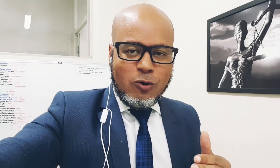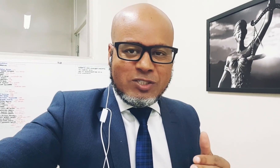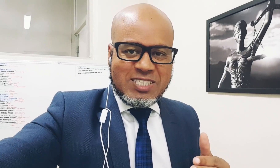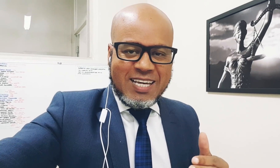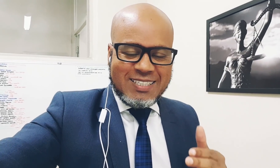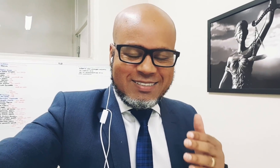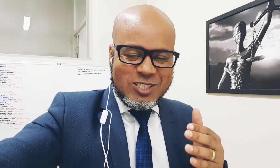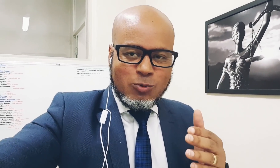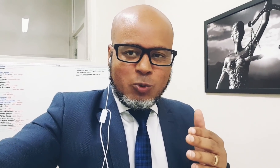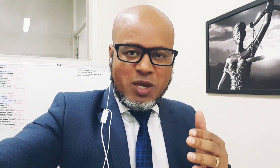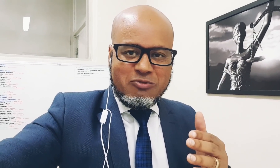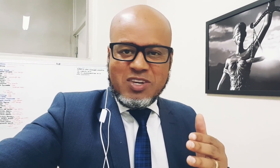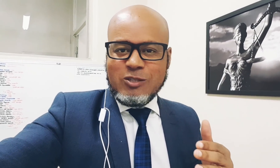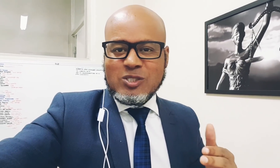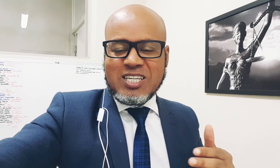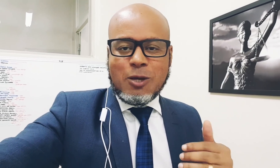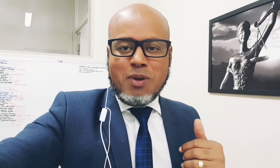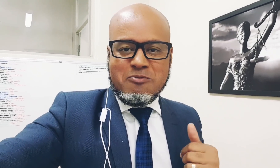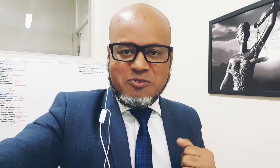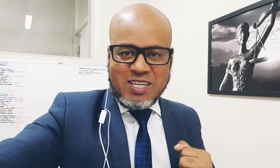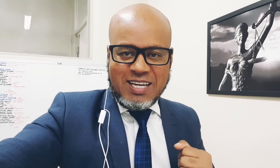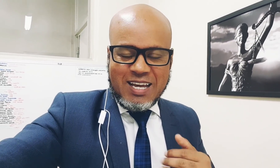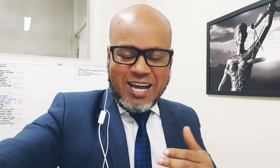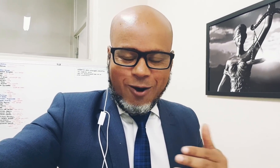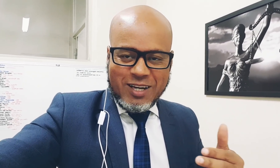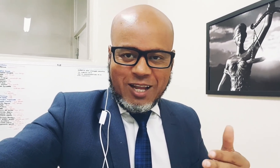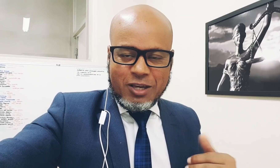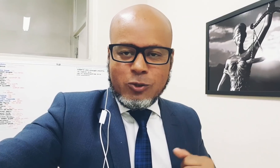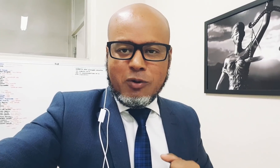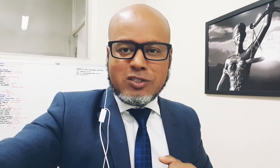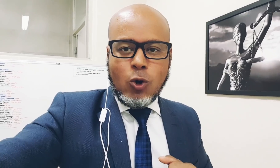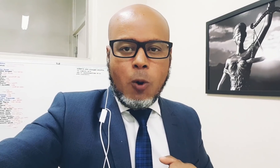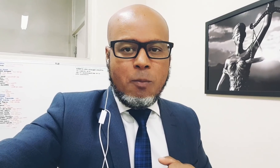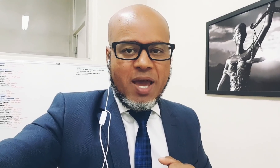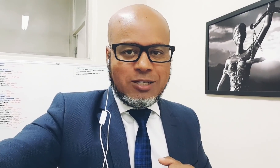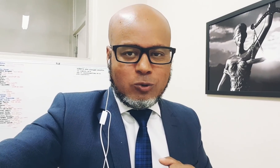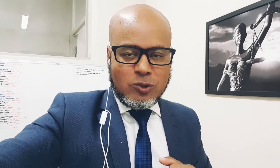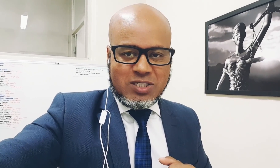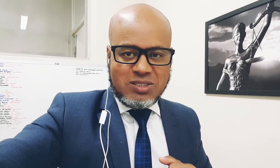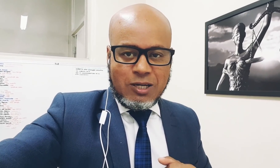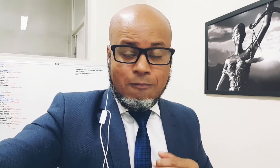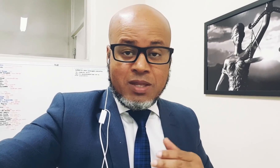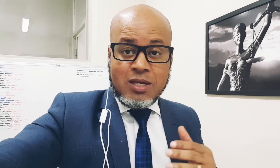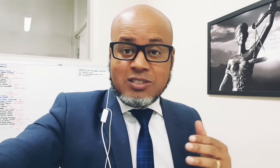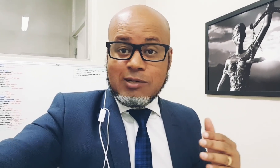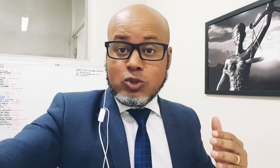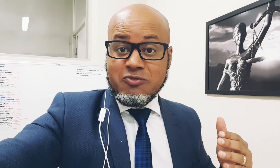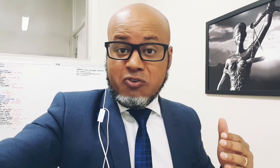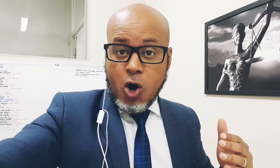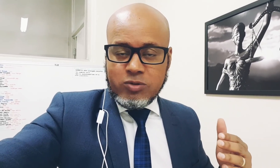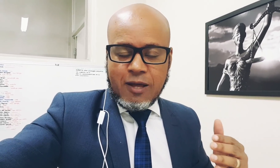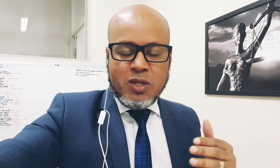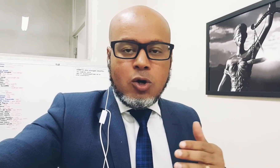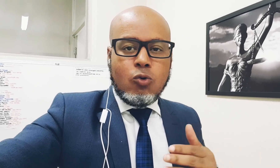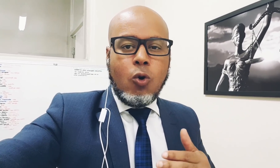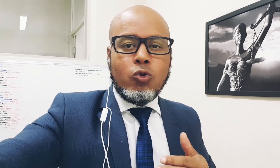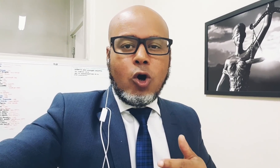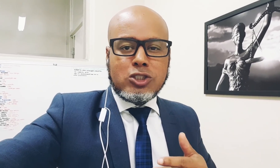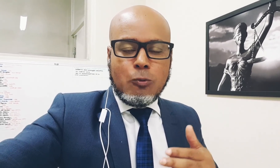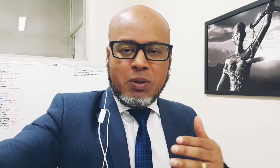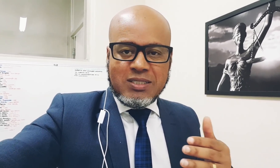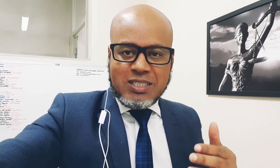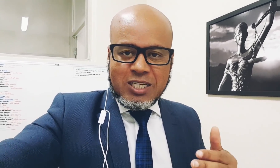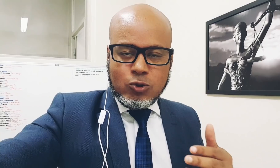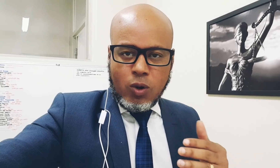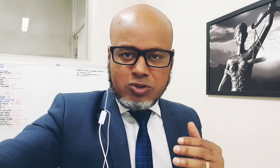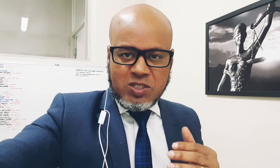Olá, tudo bem com você? Seja muito bem-vindo, seja bem-vinda ao canal aqui do professor Roberto Conceição. Estamos de volta com o